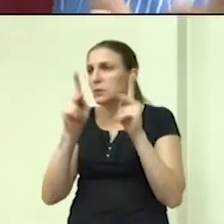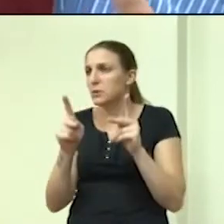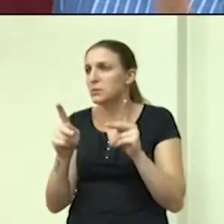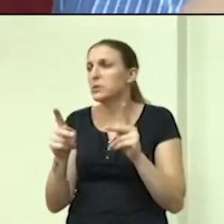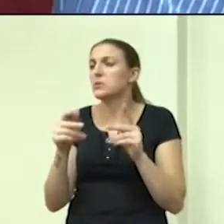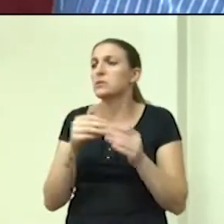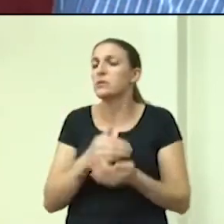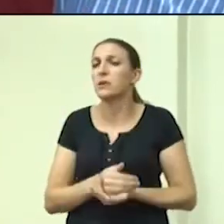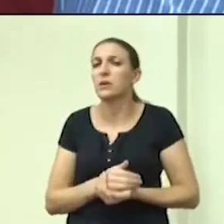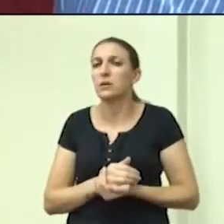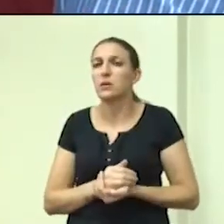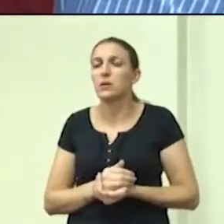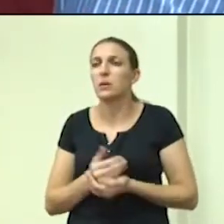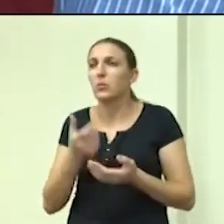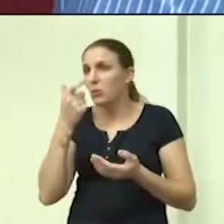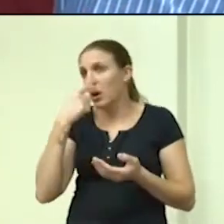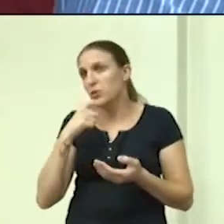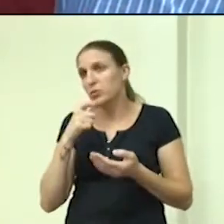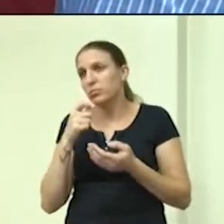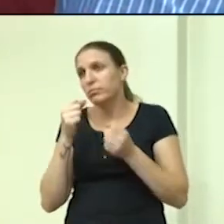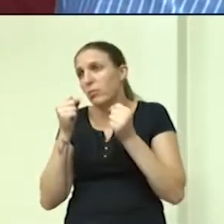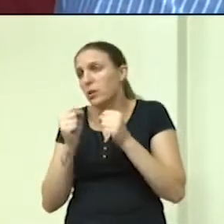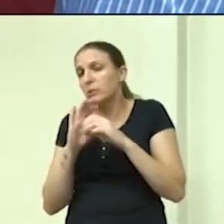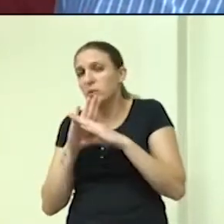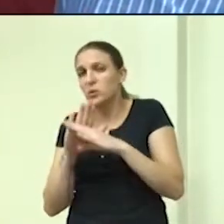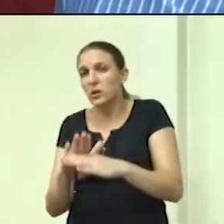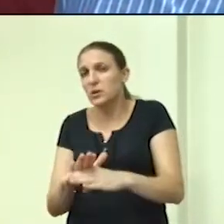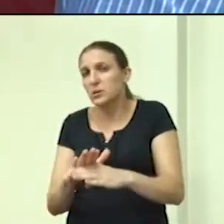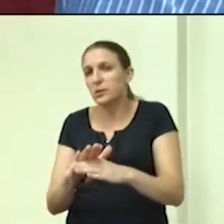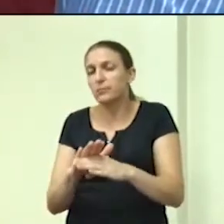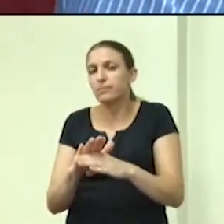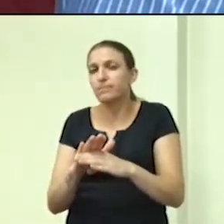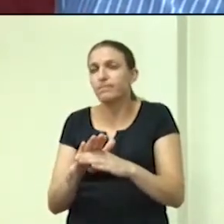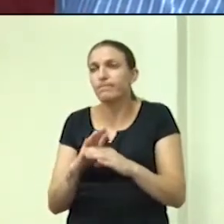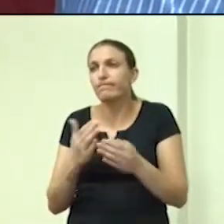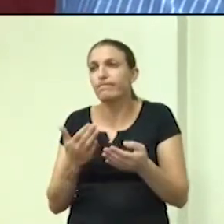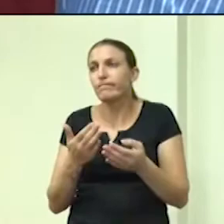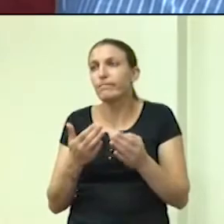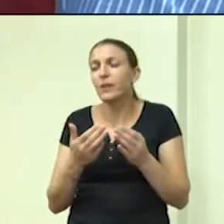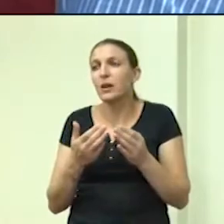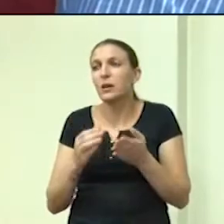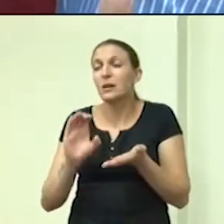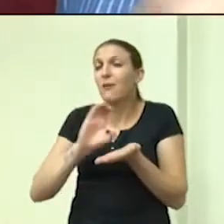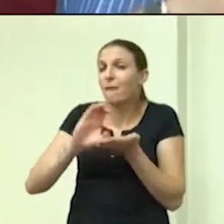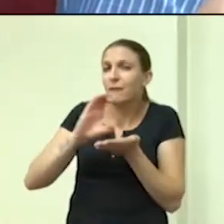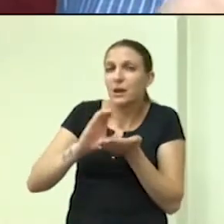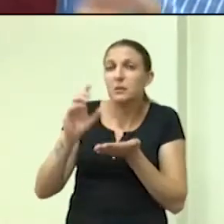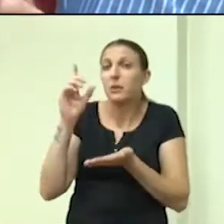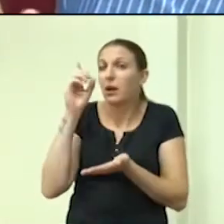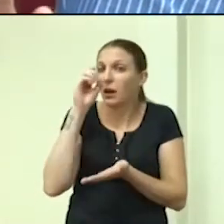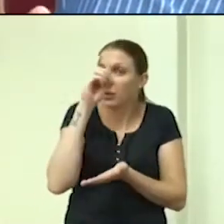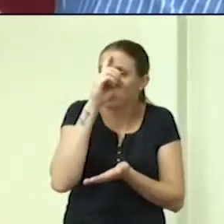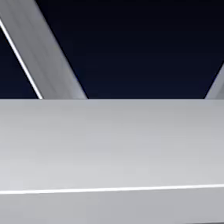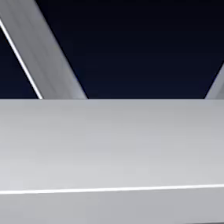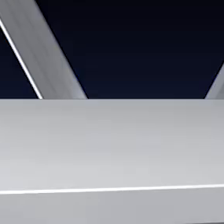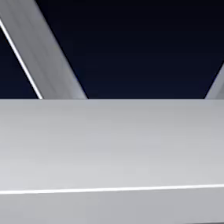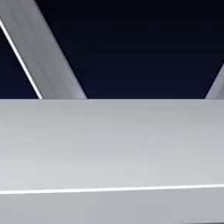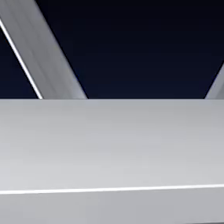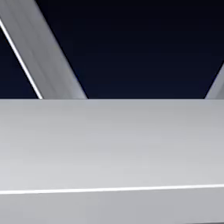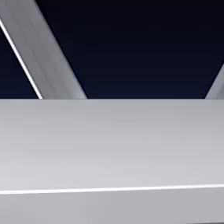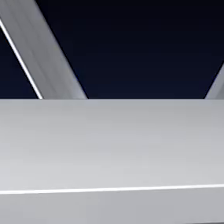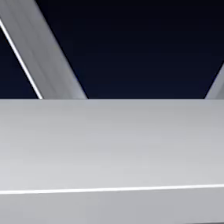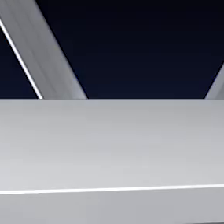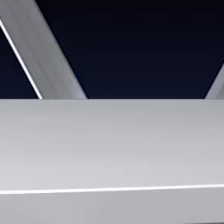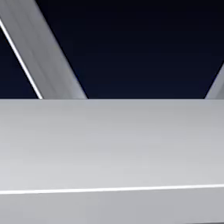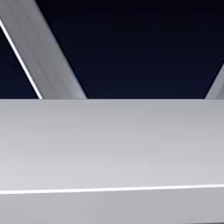a gente pode ajudar dessa maneira. Infelizmente, com o recurso da Câmara, é muito difícil, mas que bom que vocês estão aqui.